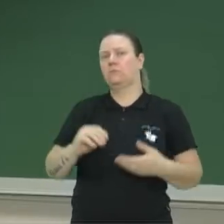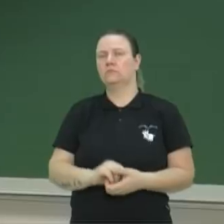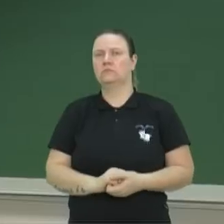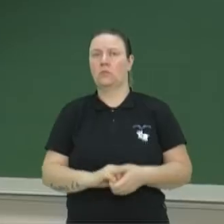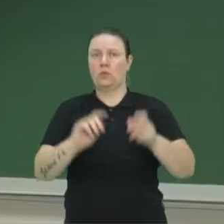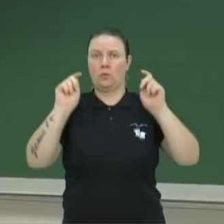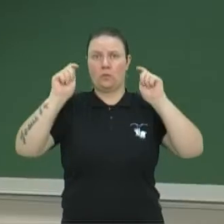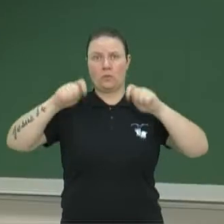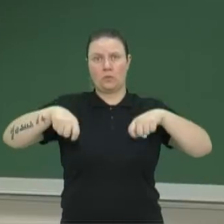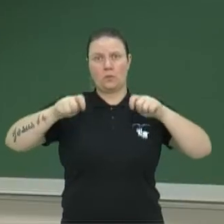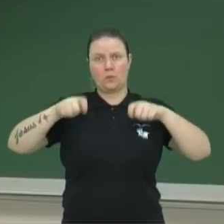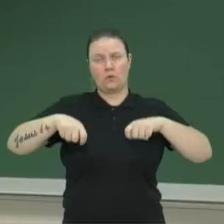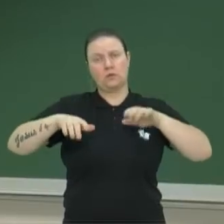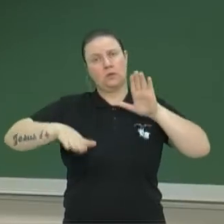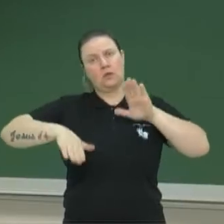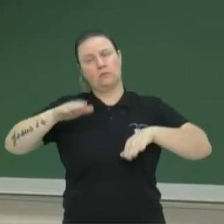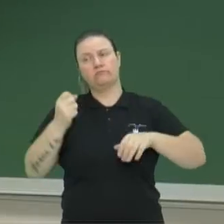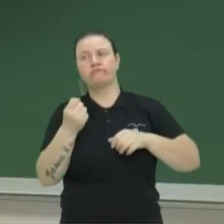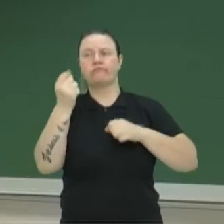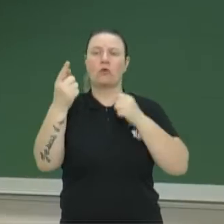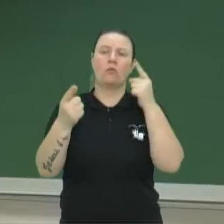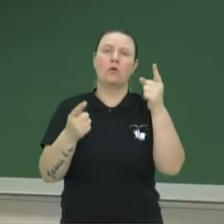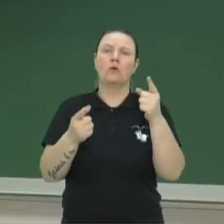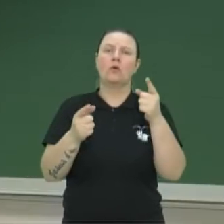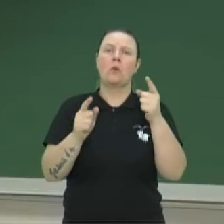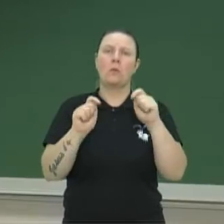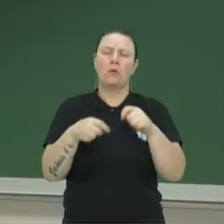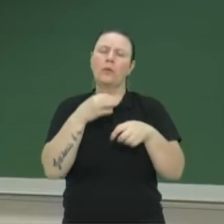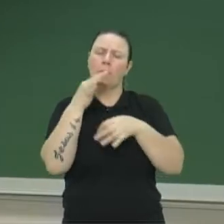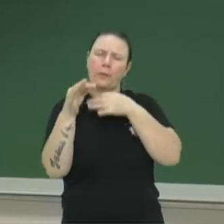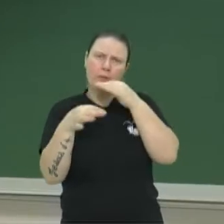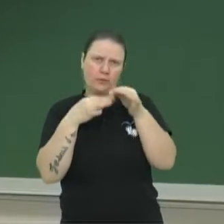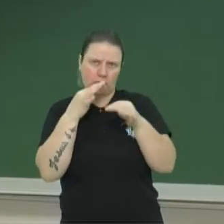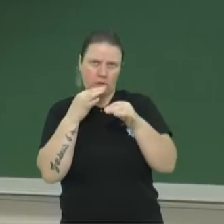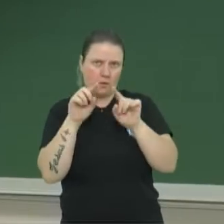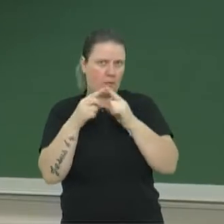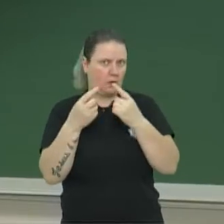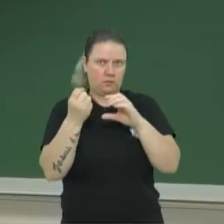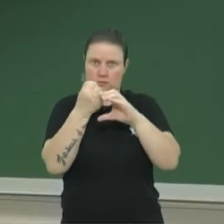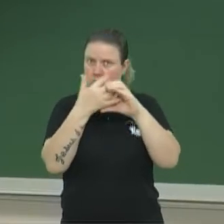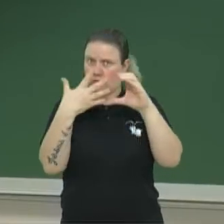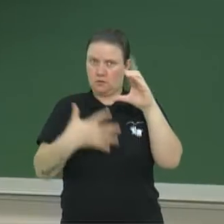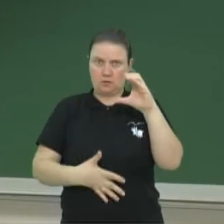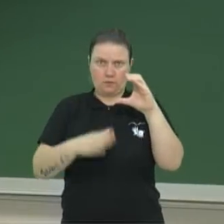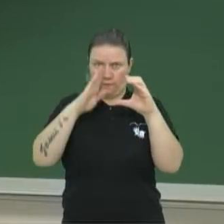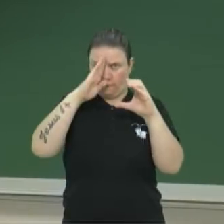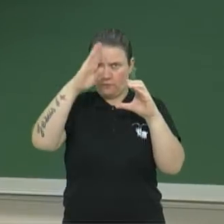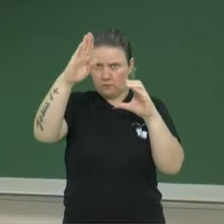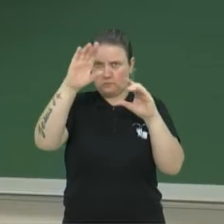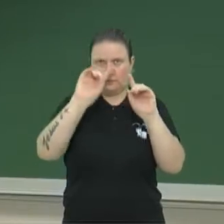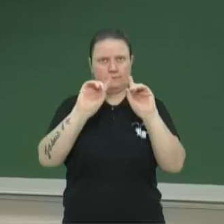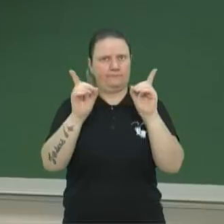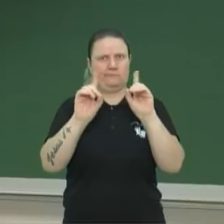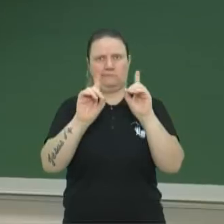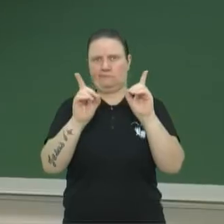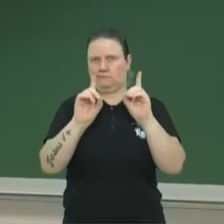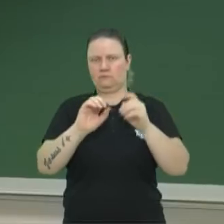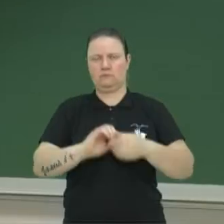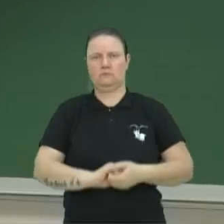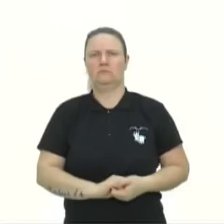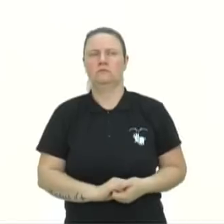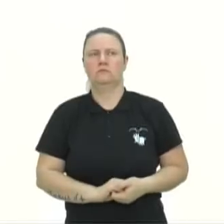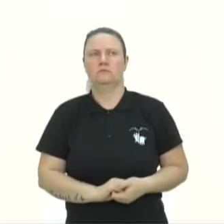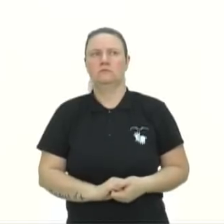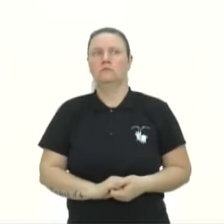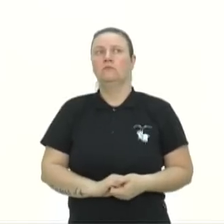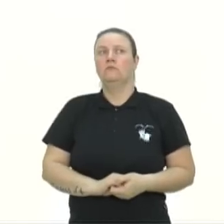Pode ser que algumas notícias tenham alguns traços de opinião, né? Mas não é a característica principal, certo? Será